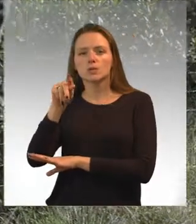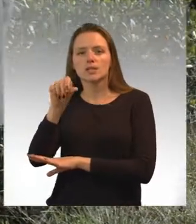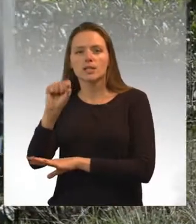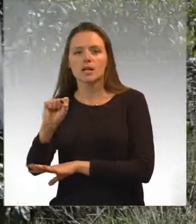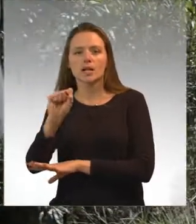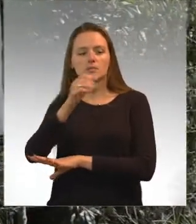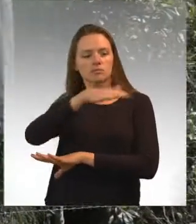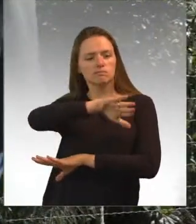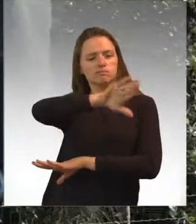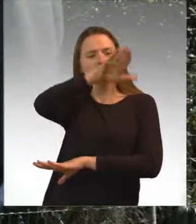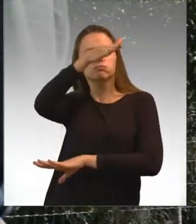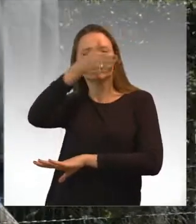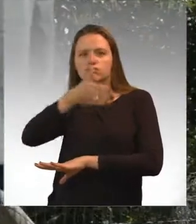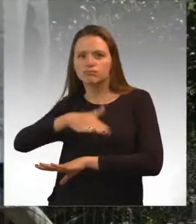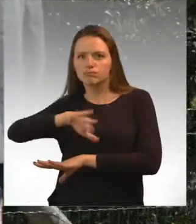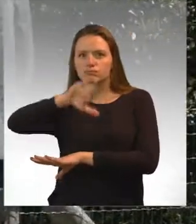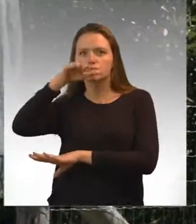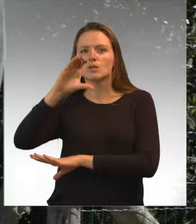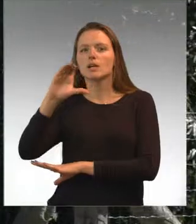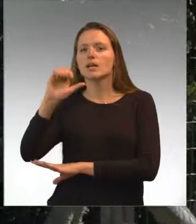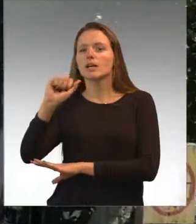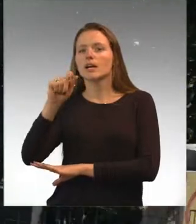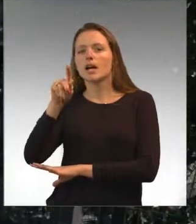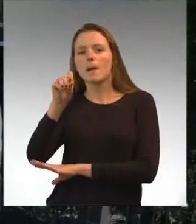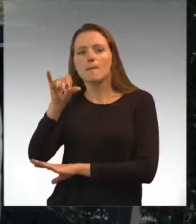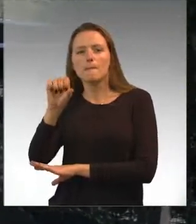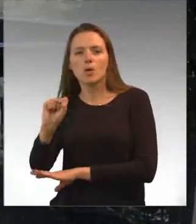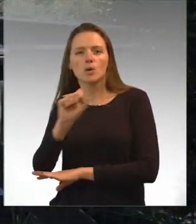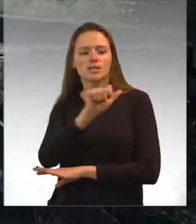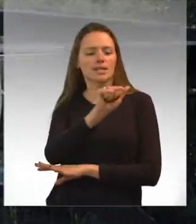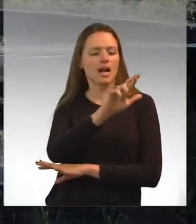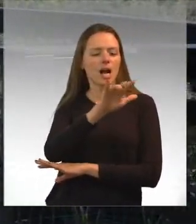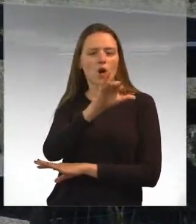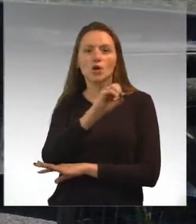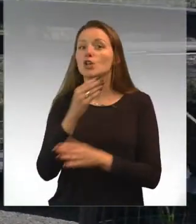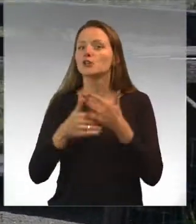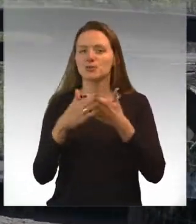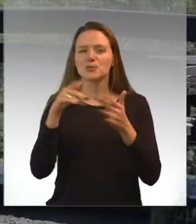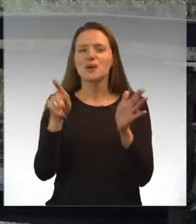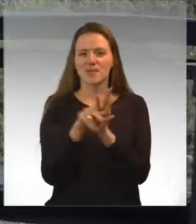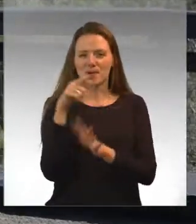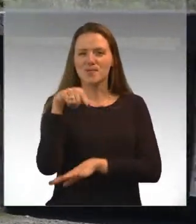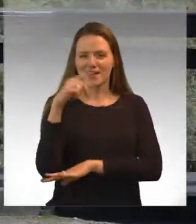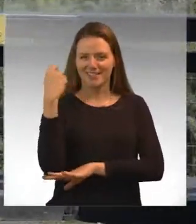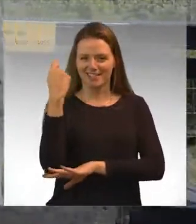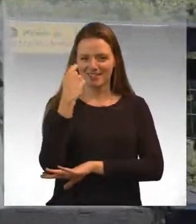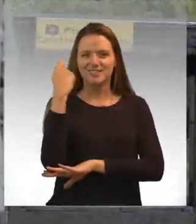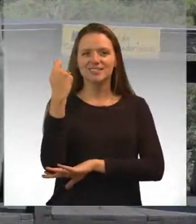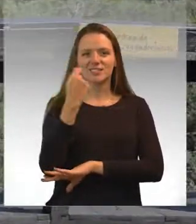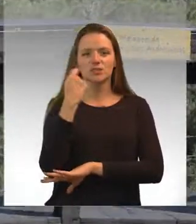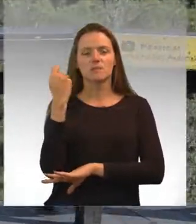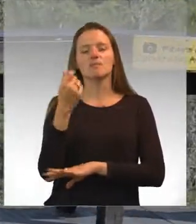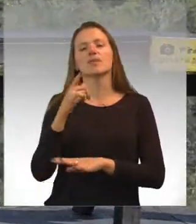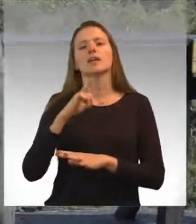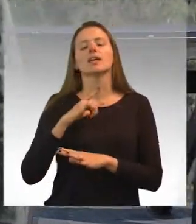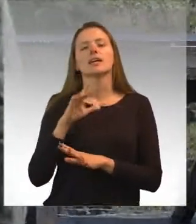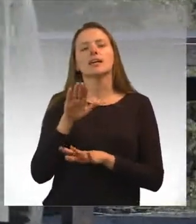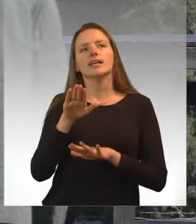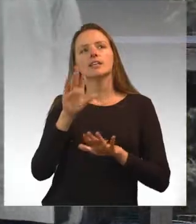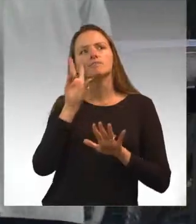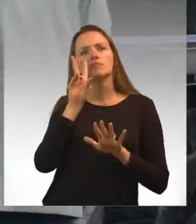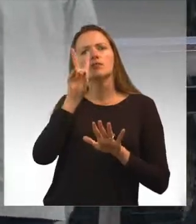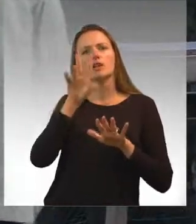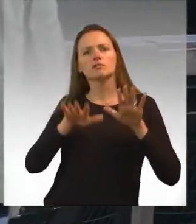coxilhas e os capões e os arroios. Tudo que é gaúcho, né? E numa escala média foram